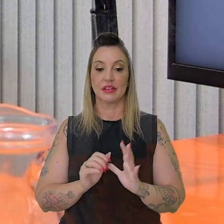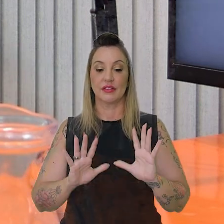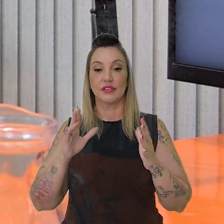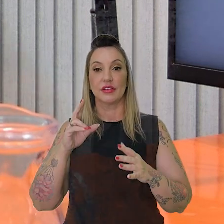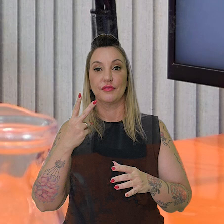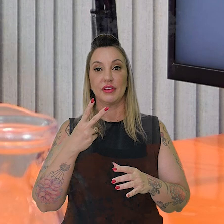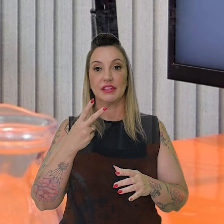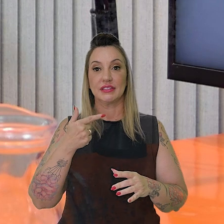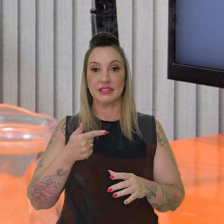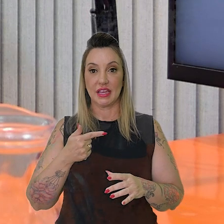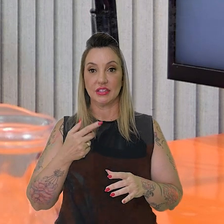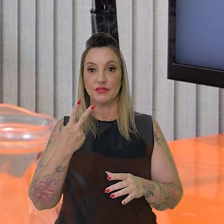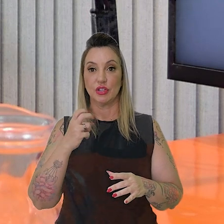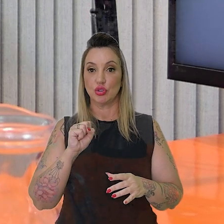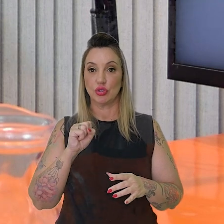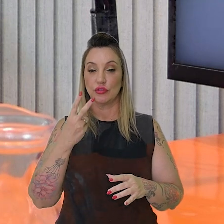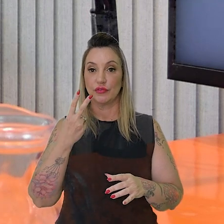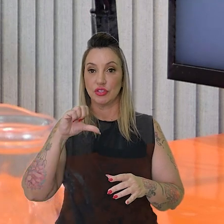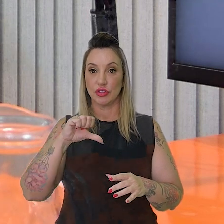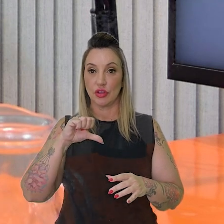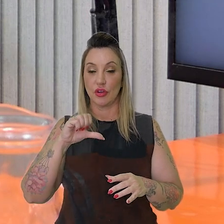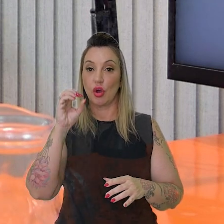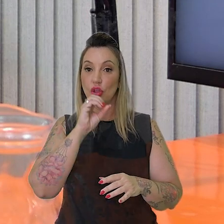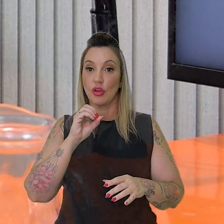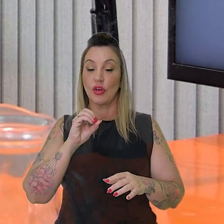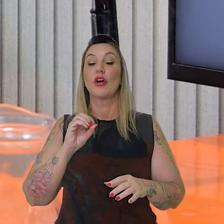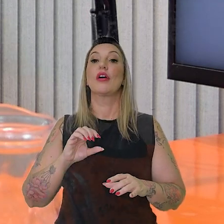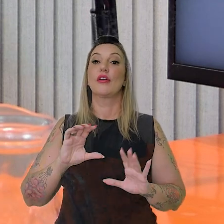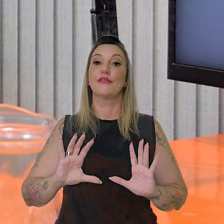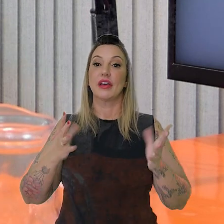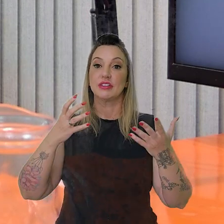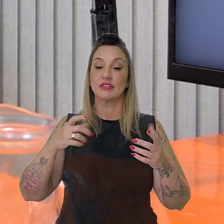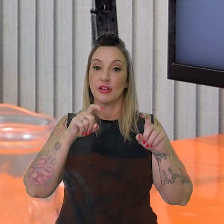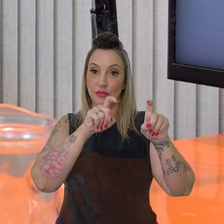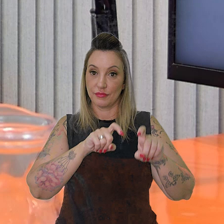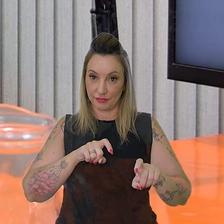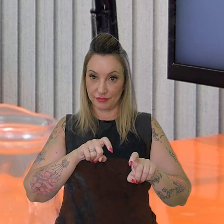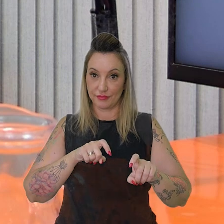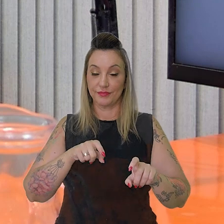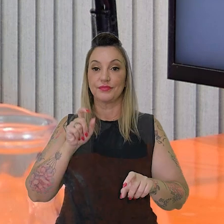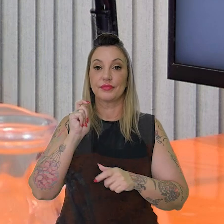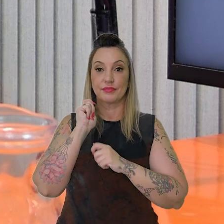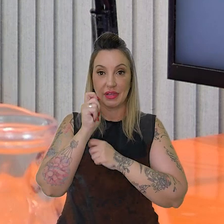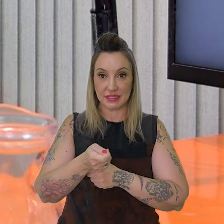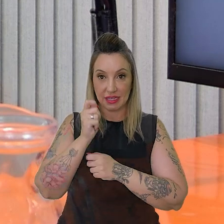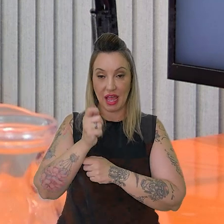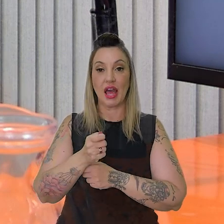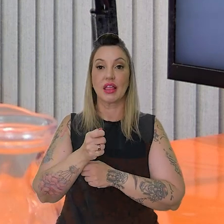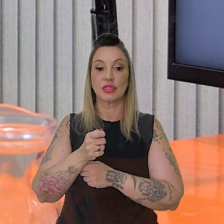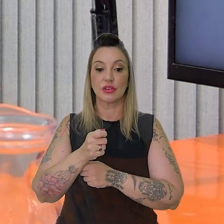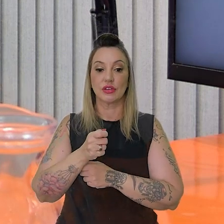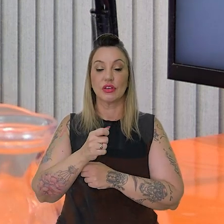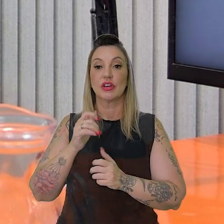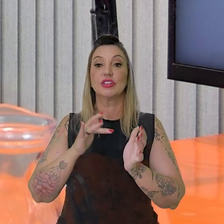festival é 27 28 e 29 de Outubro festival de pescados e frutas do mar de Jesus de Nazaré o primeiro festival e